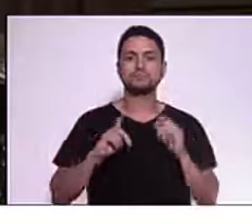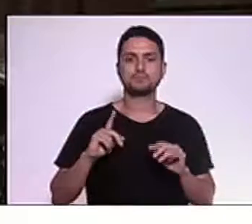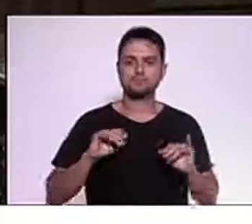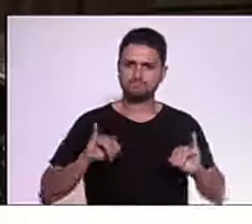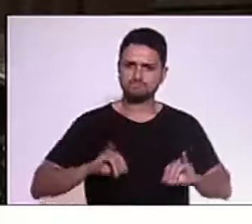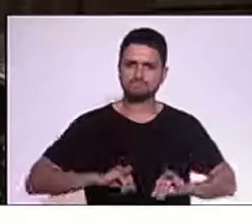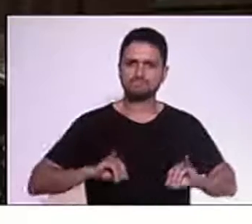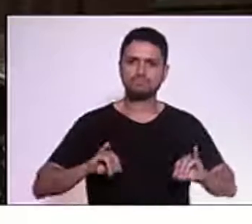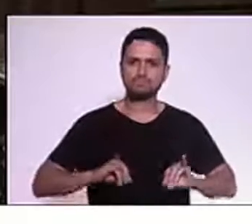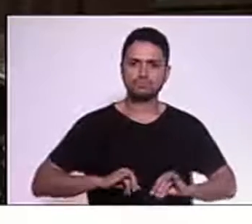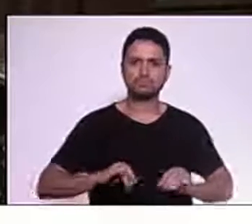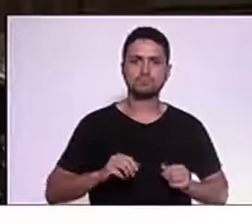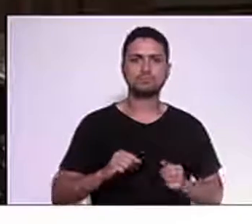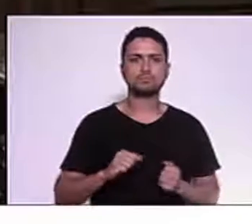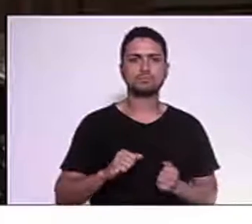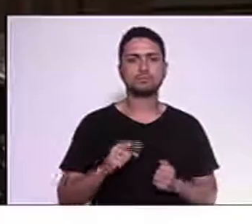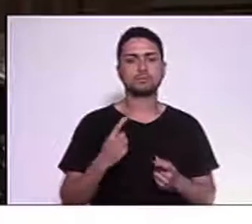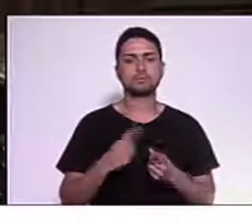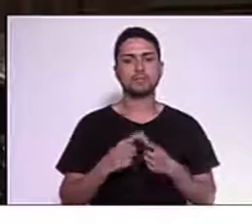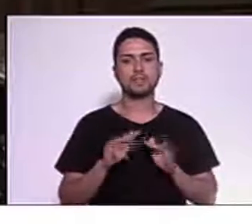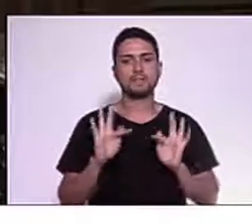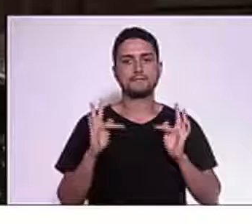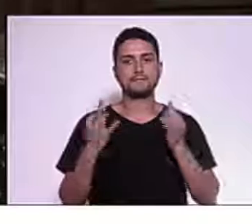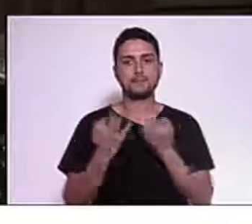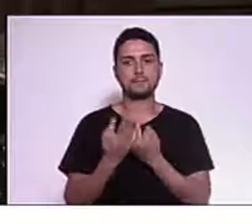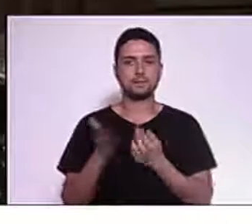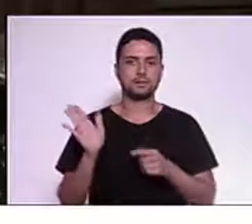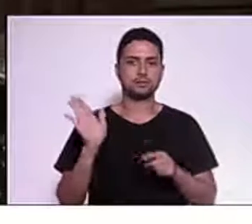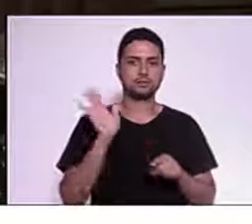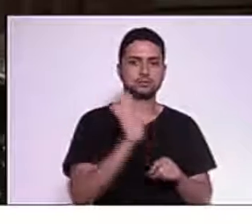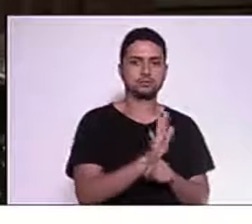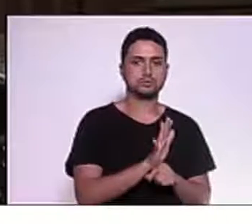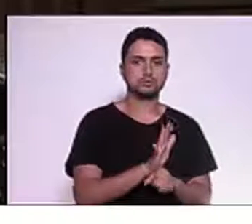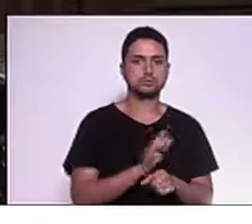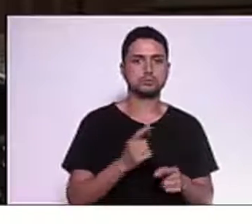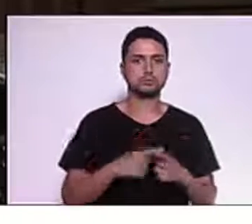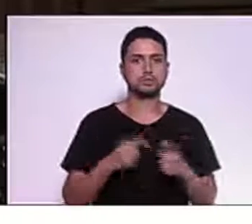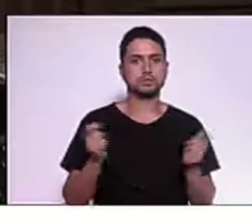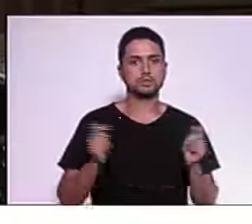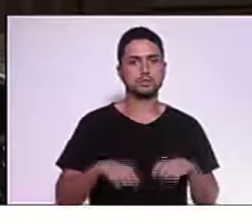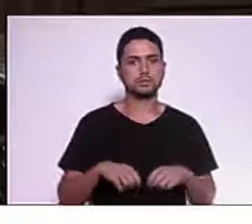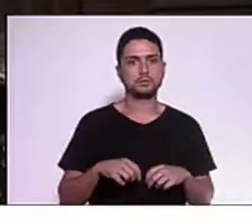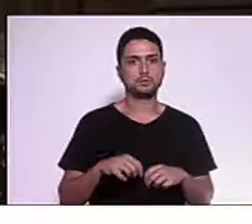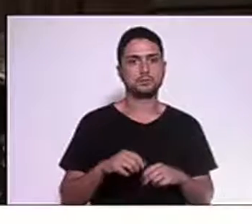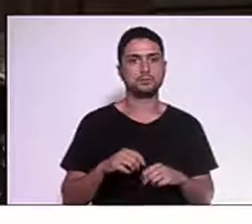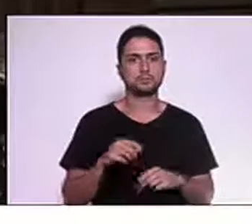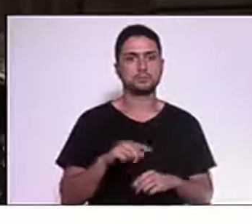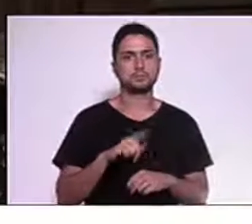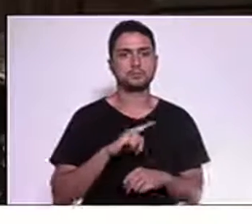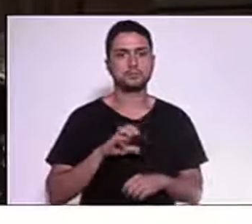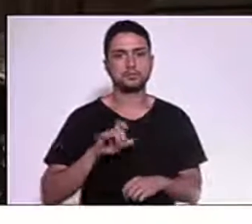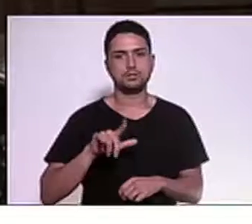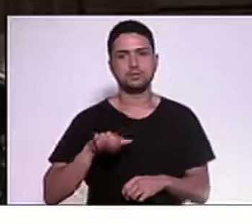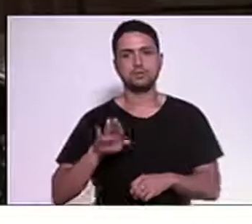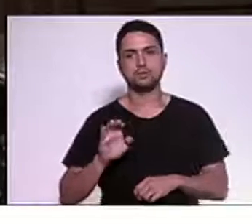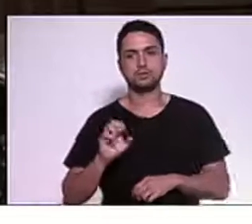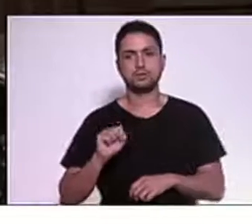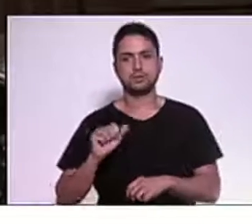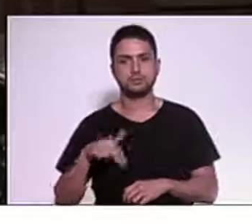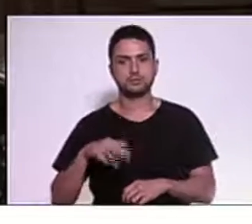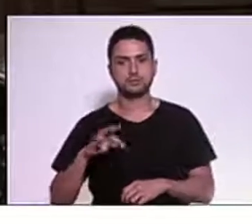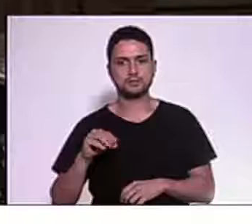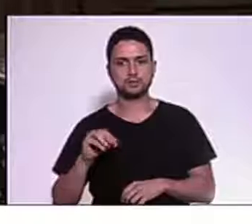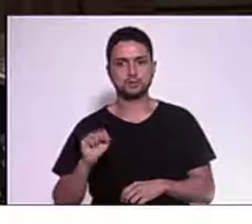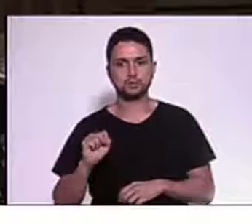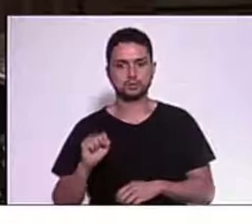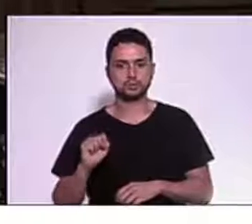violência, porque tem uma família na sua retaguarda, porque pôde, através do Clube Santos